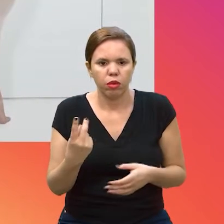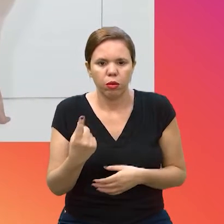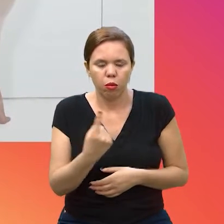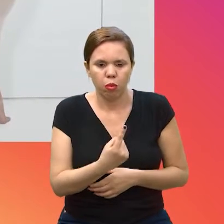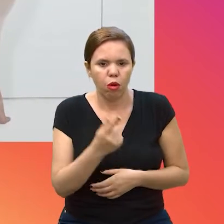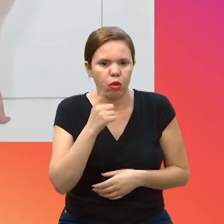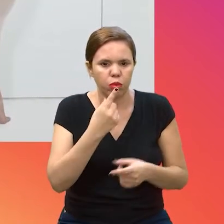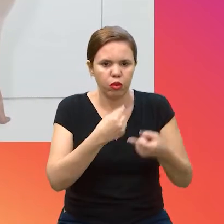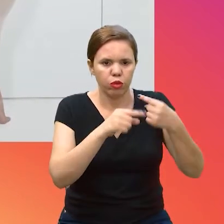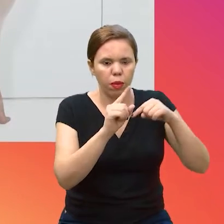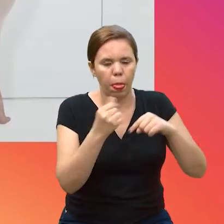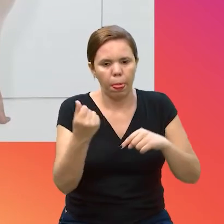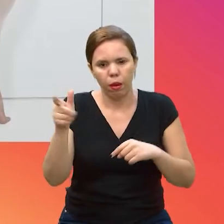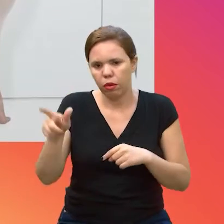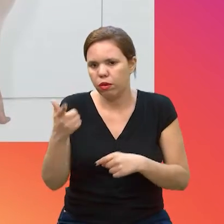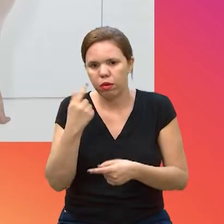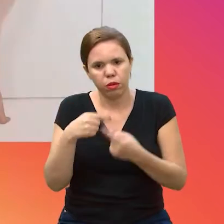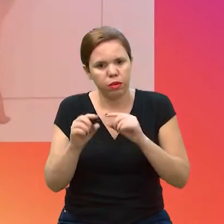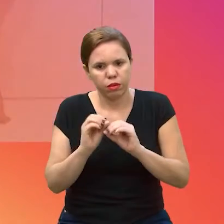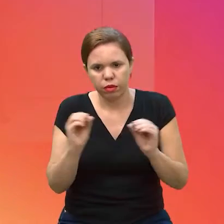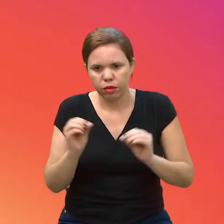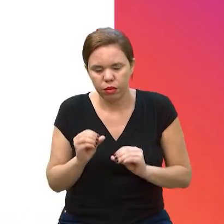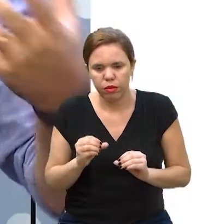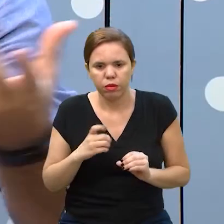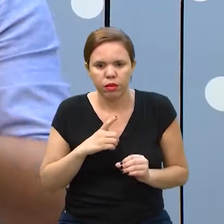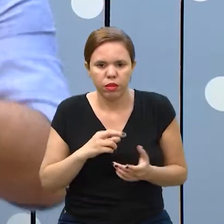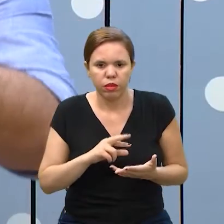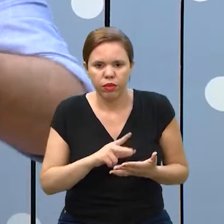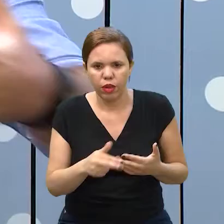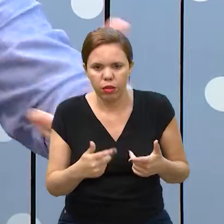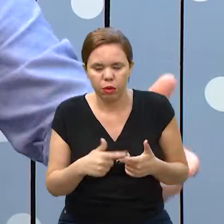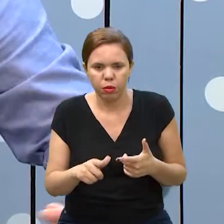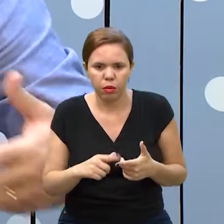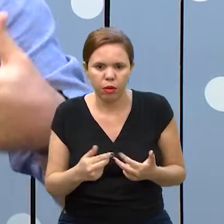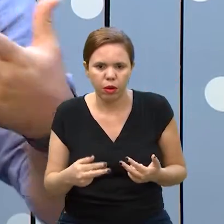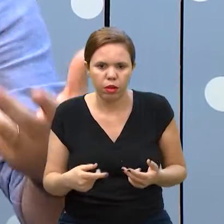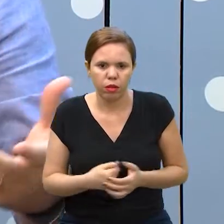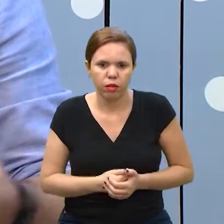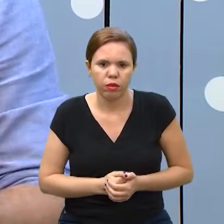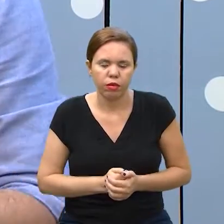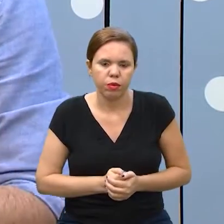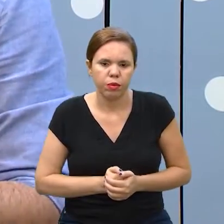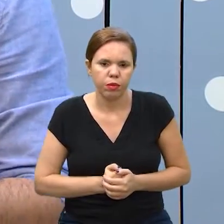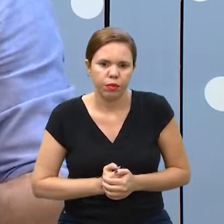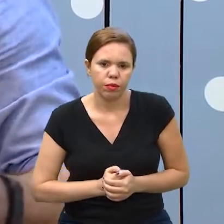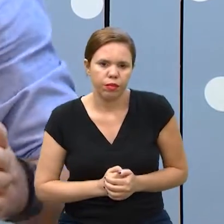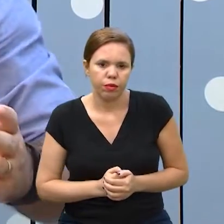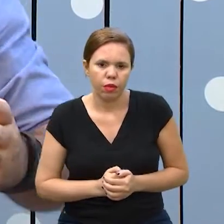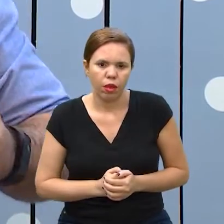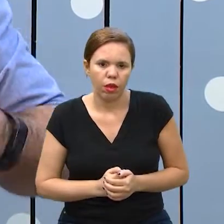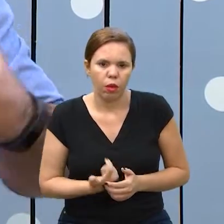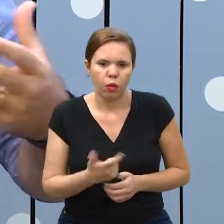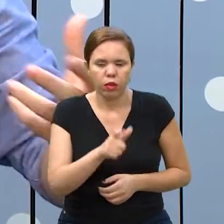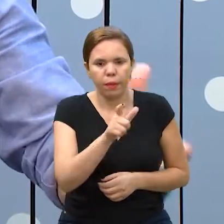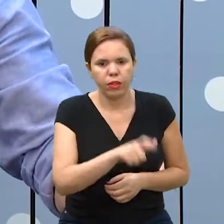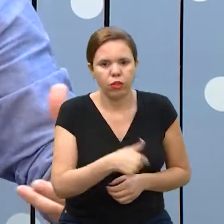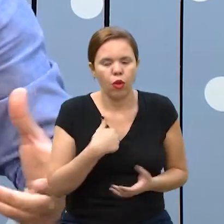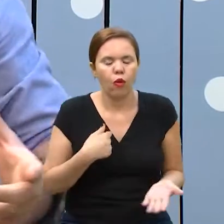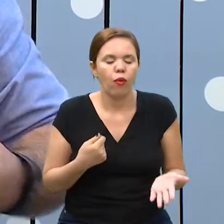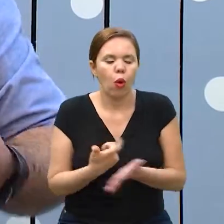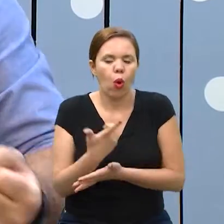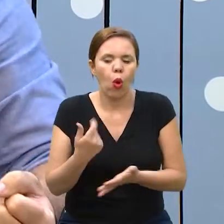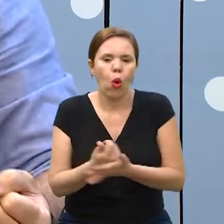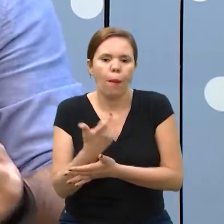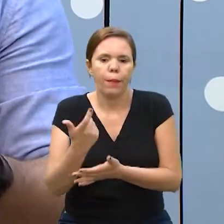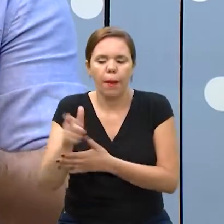equipe, e uma conseguiu muito sucesso e a outra não. Claro, tem um enredo na novela, uma coisa romantizada, mas ela foi por um lado muito de vou